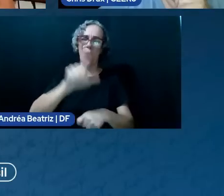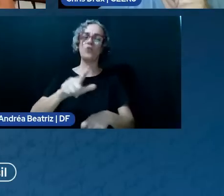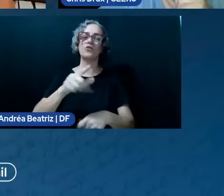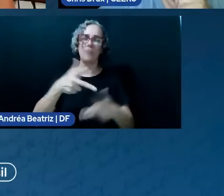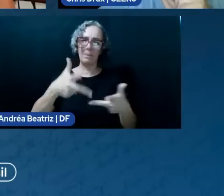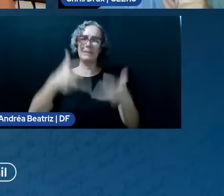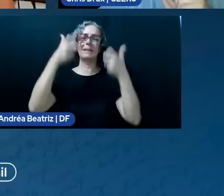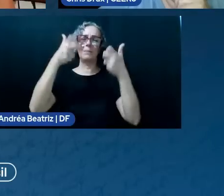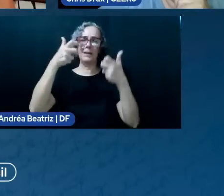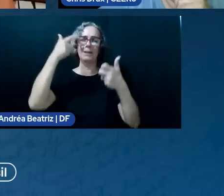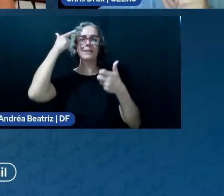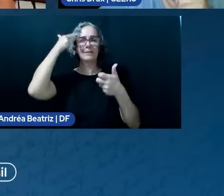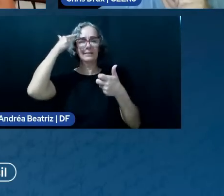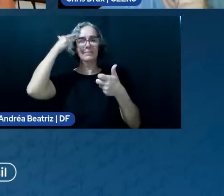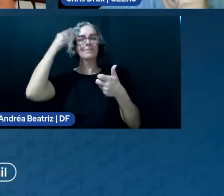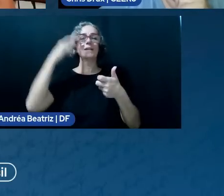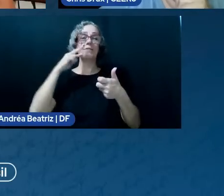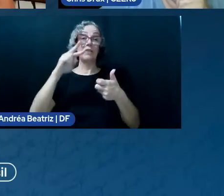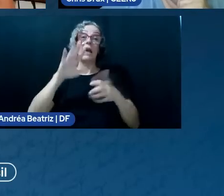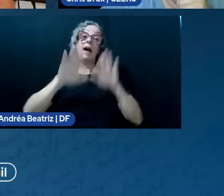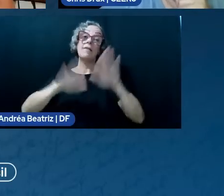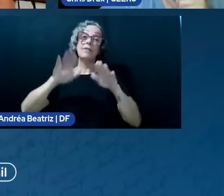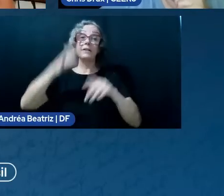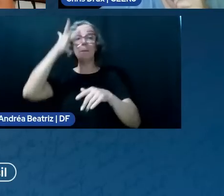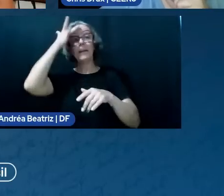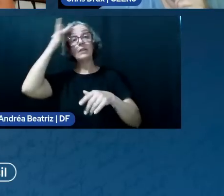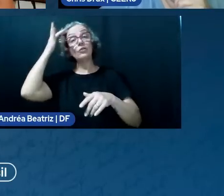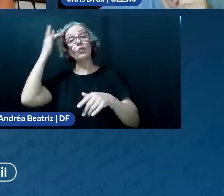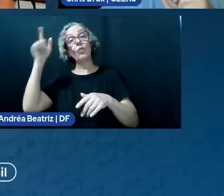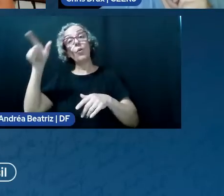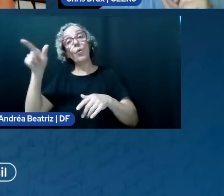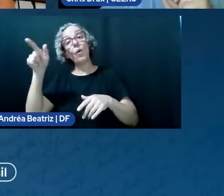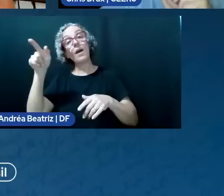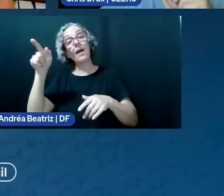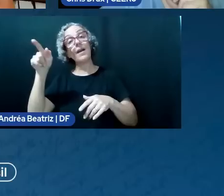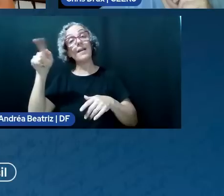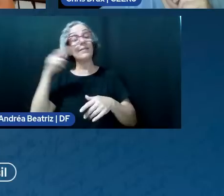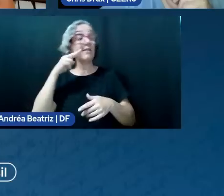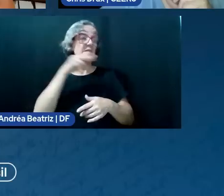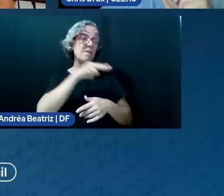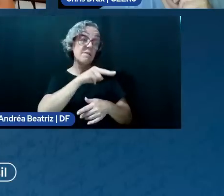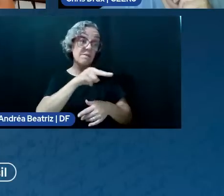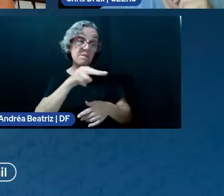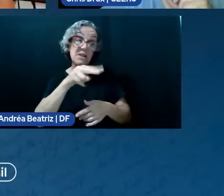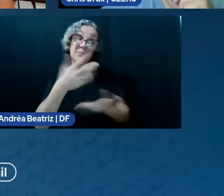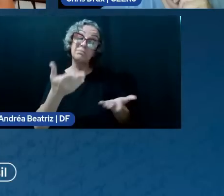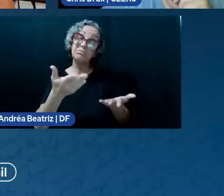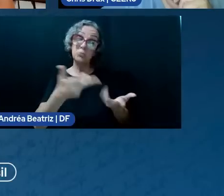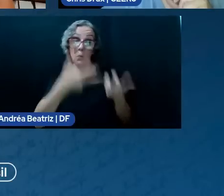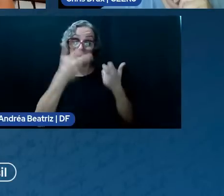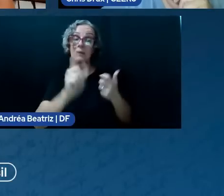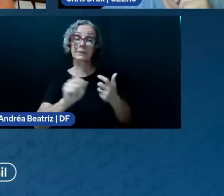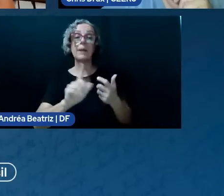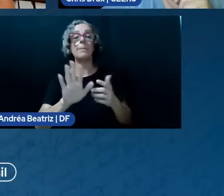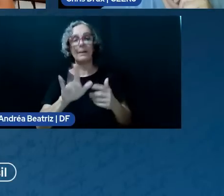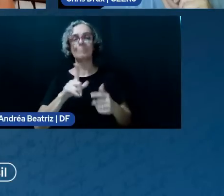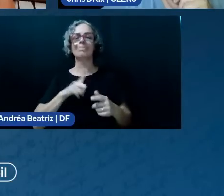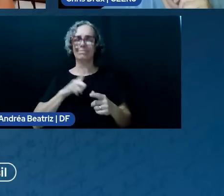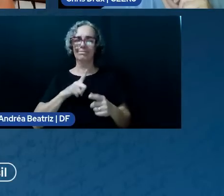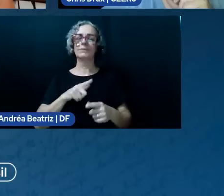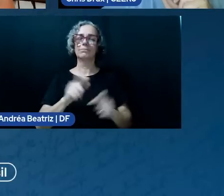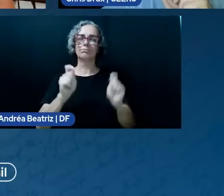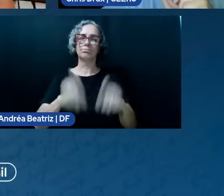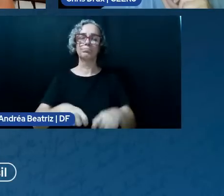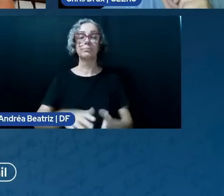A interpretação da coisa é que pode ser diferente do que daquela que a gente dá, não é? Bem, nós vamos deixar então